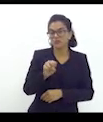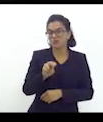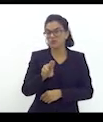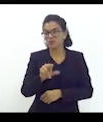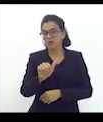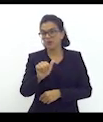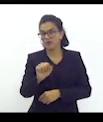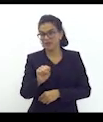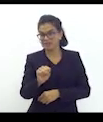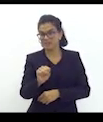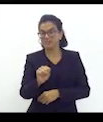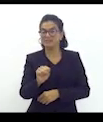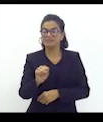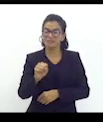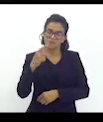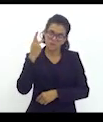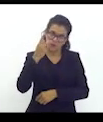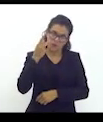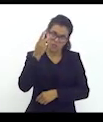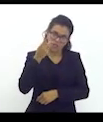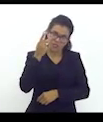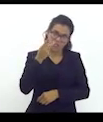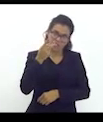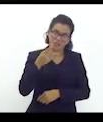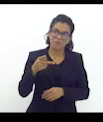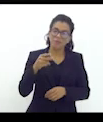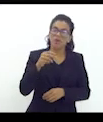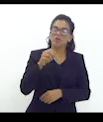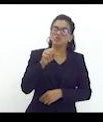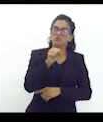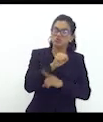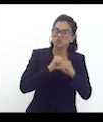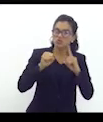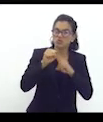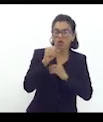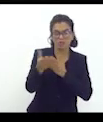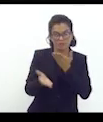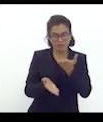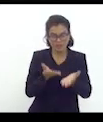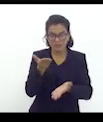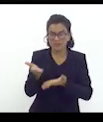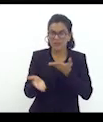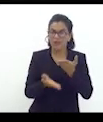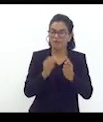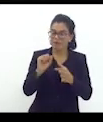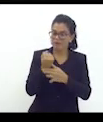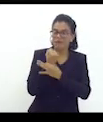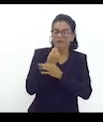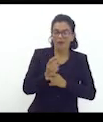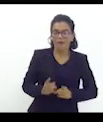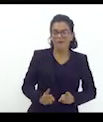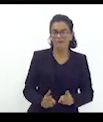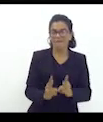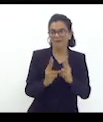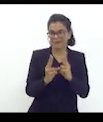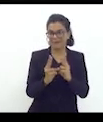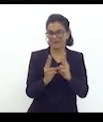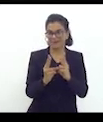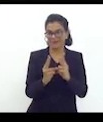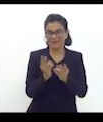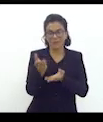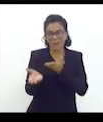da política do SUAS, né, da política socioassistencial, e que vai garantir aí a continuidade